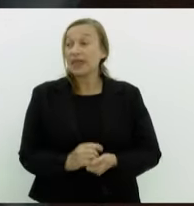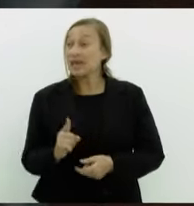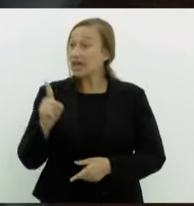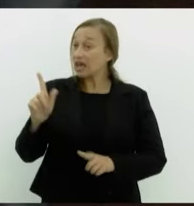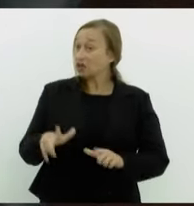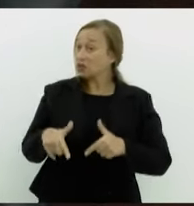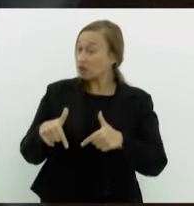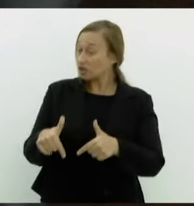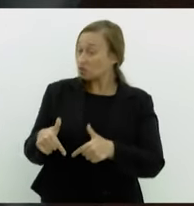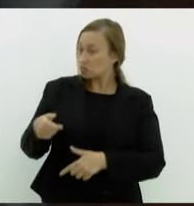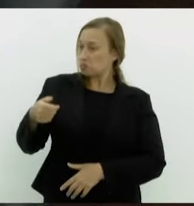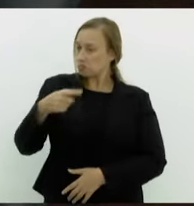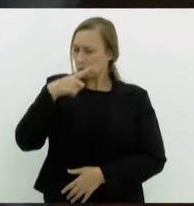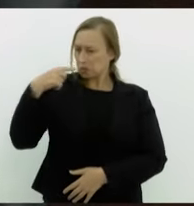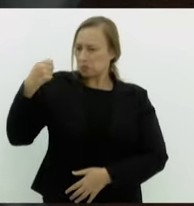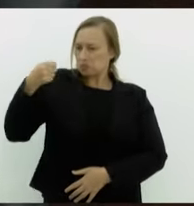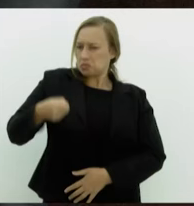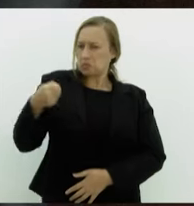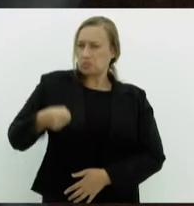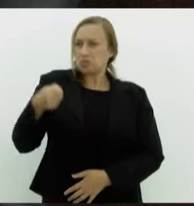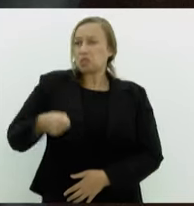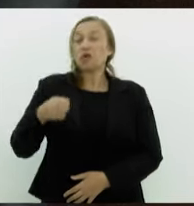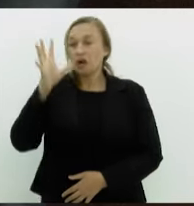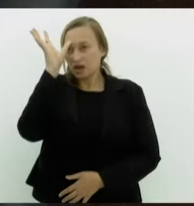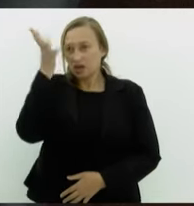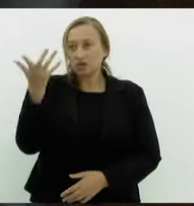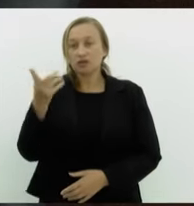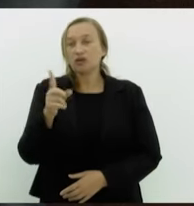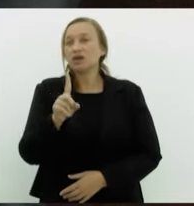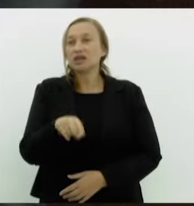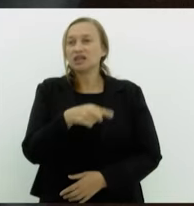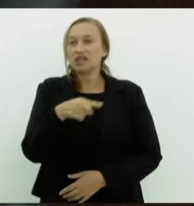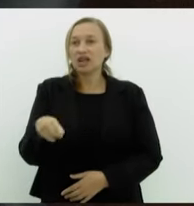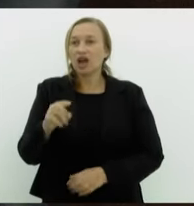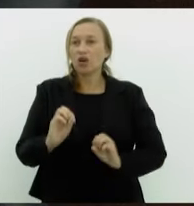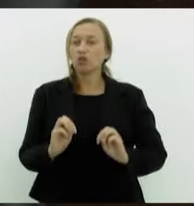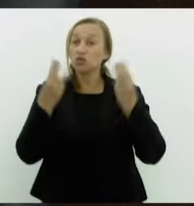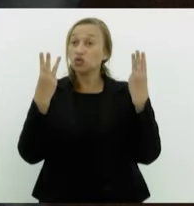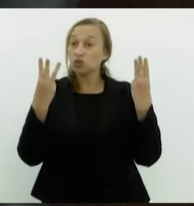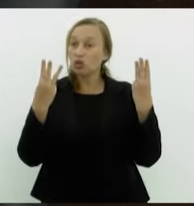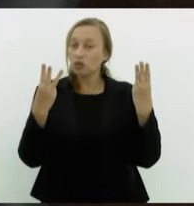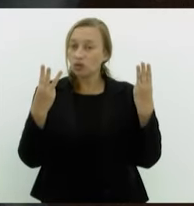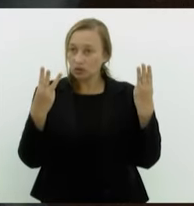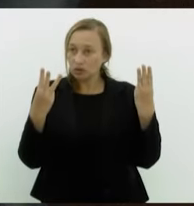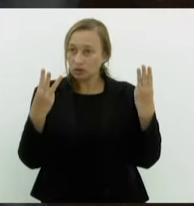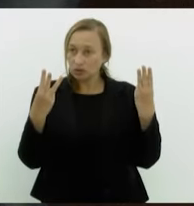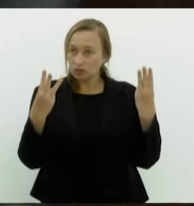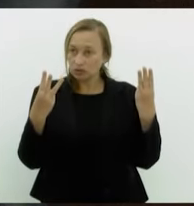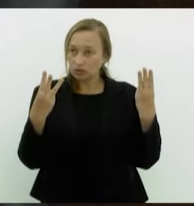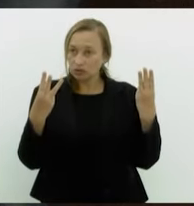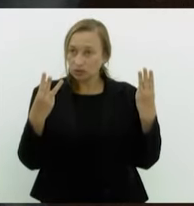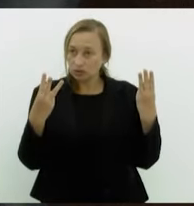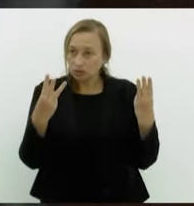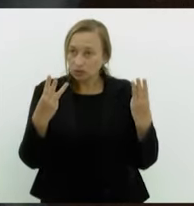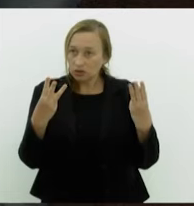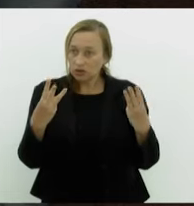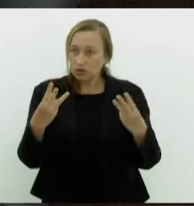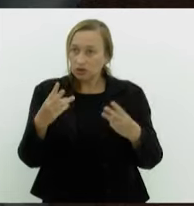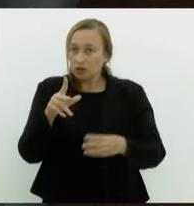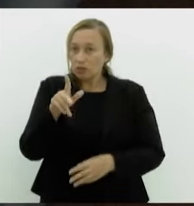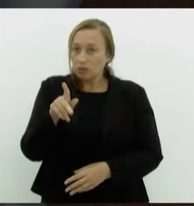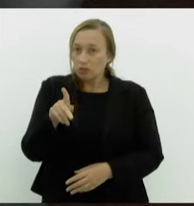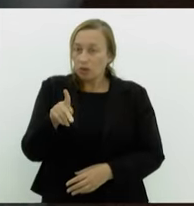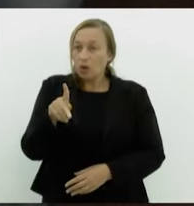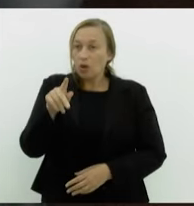atitude ditatorial, ele resolveu cancelar o show, indeferir a autorização de um show de uma produtora